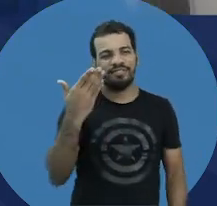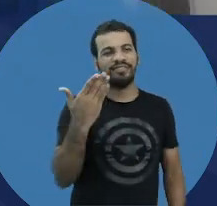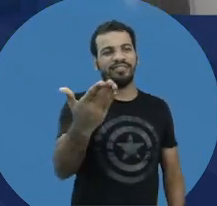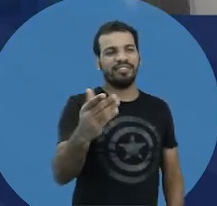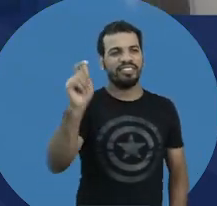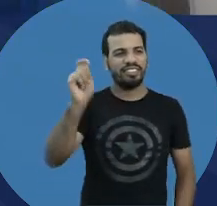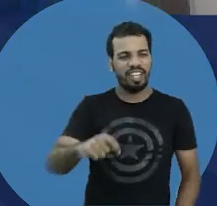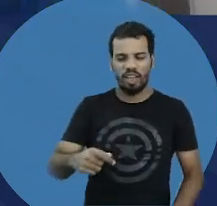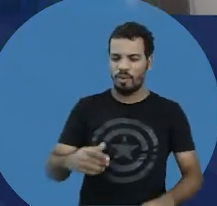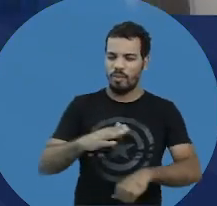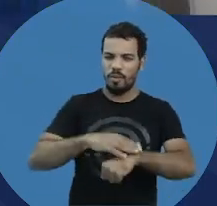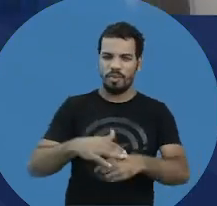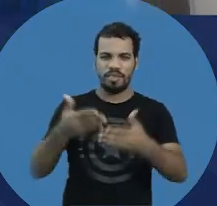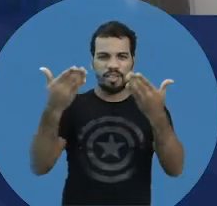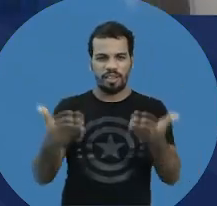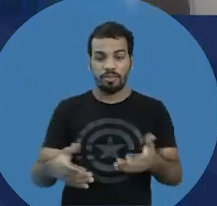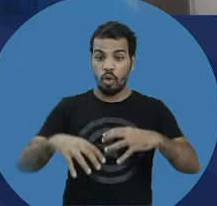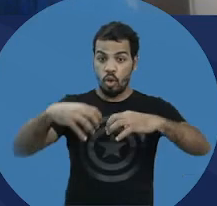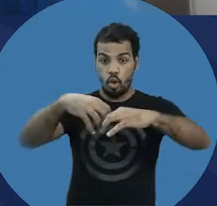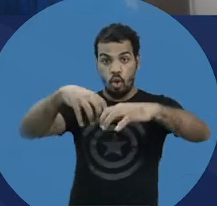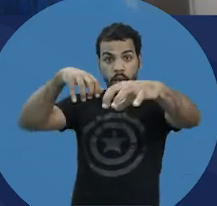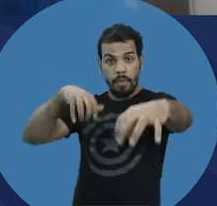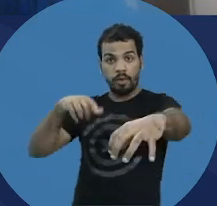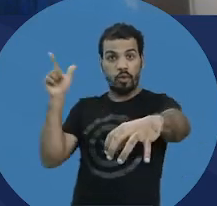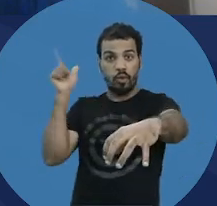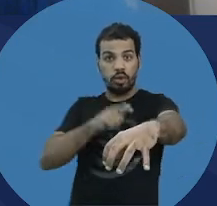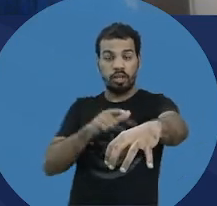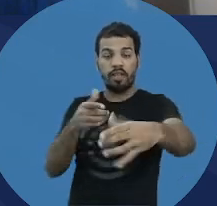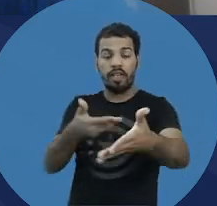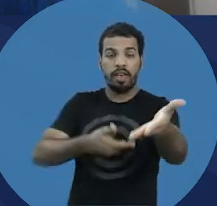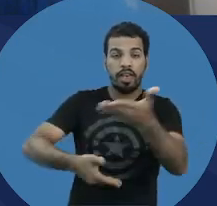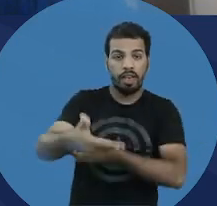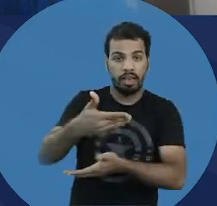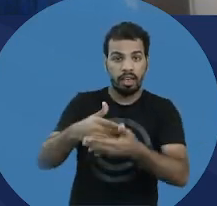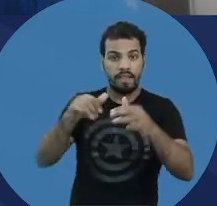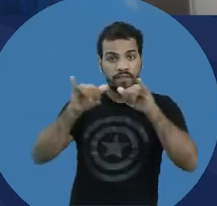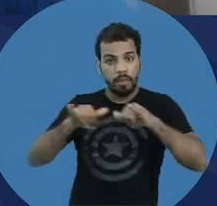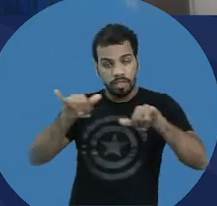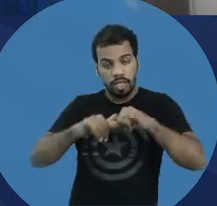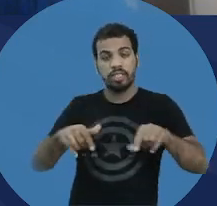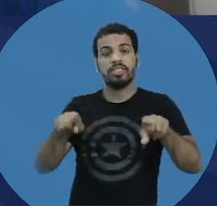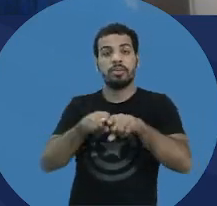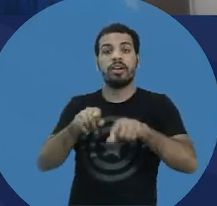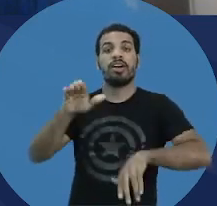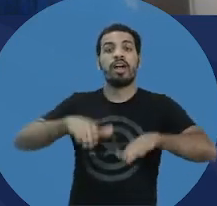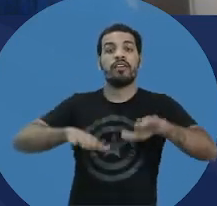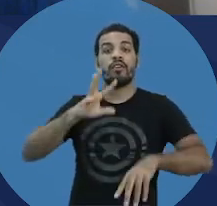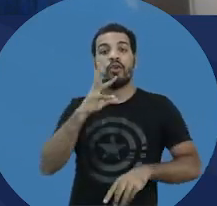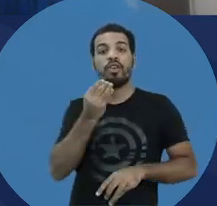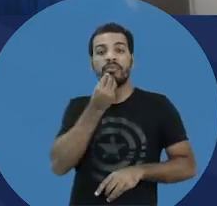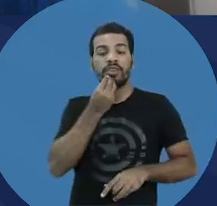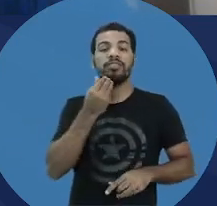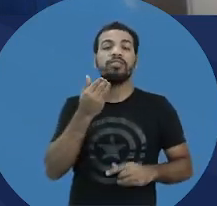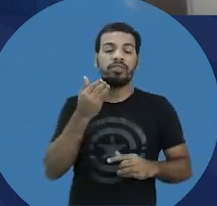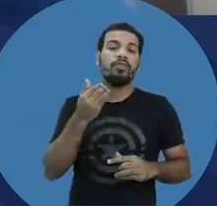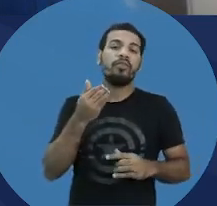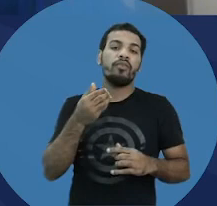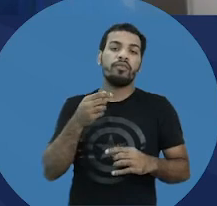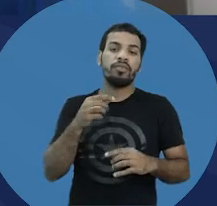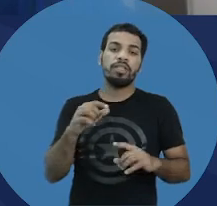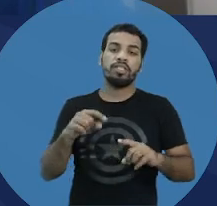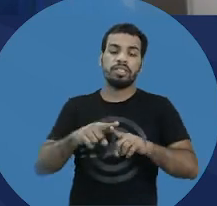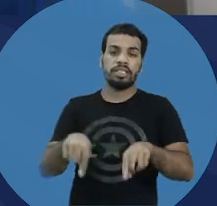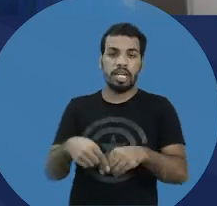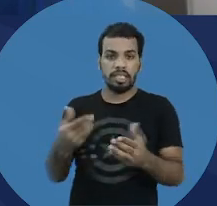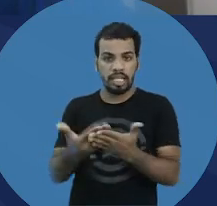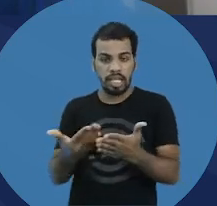atualidade. O remoto nos permitiu esse compartilhamento de informações e muitas vezes o conhecimento ia além da nossa sala de aula e